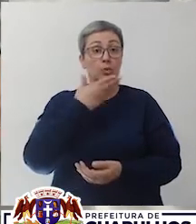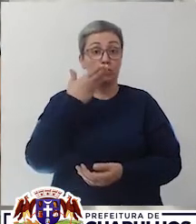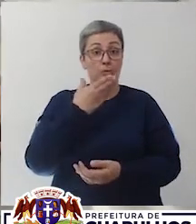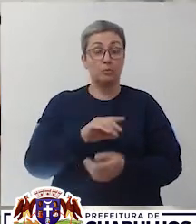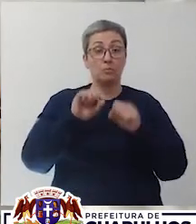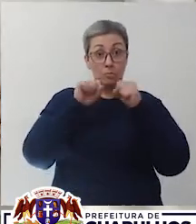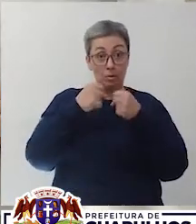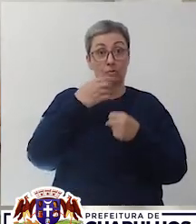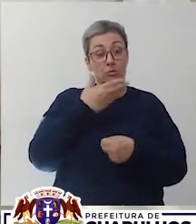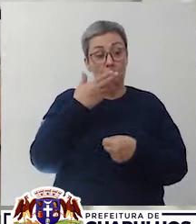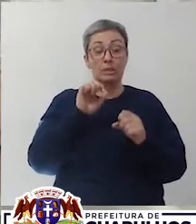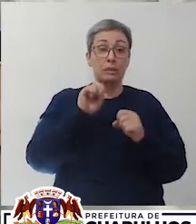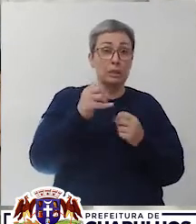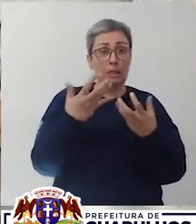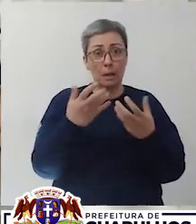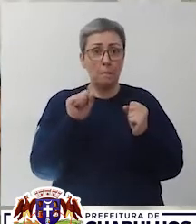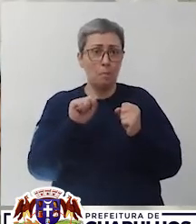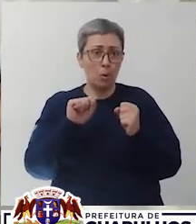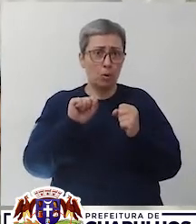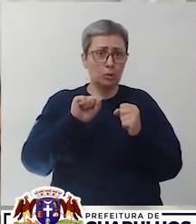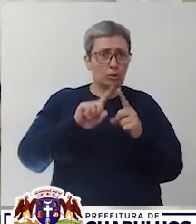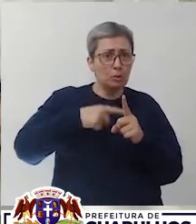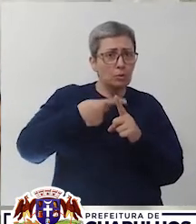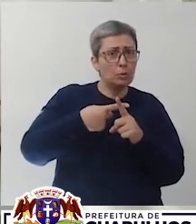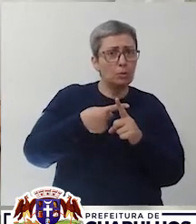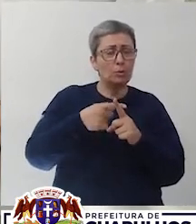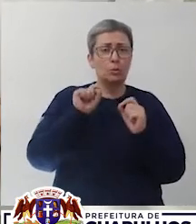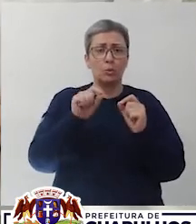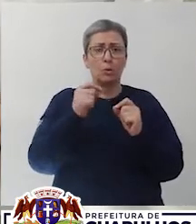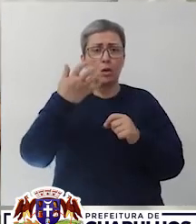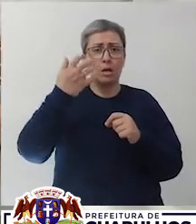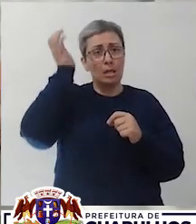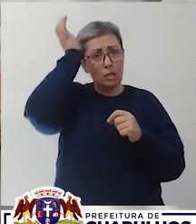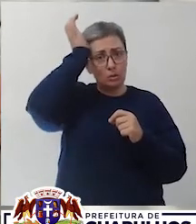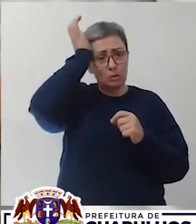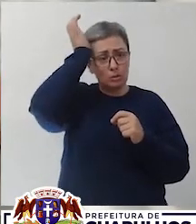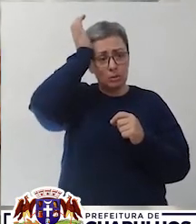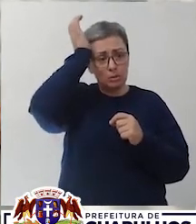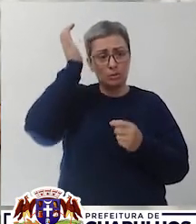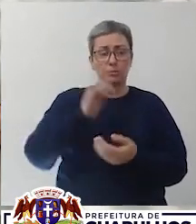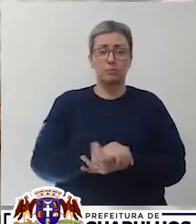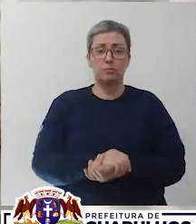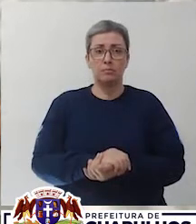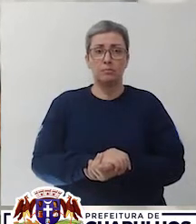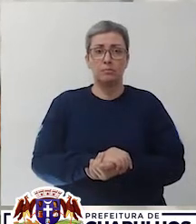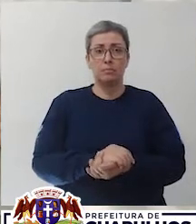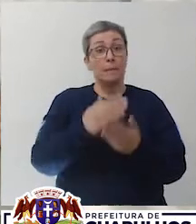O açúcar. Maro, se quiser, pode acrescentar um leite condensado?